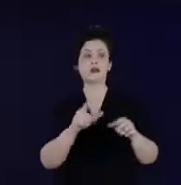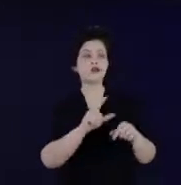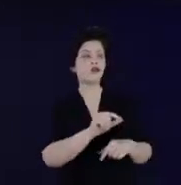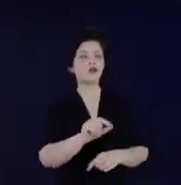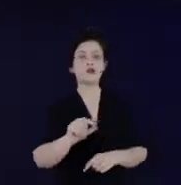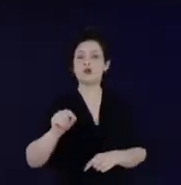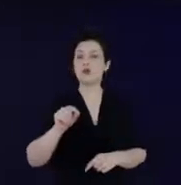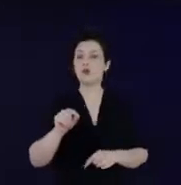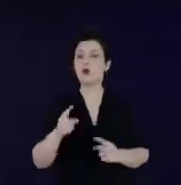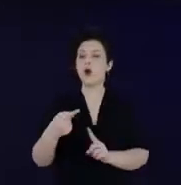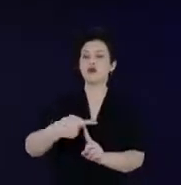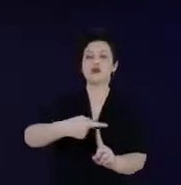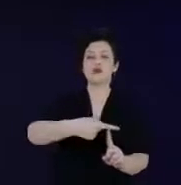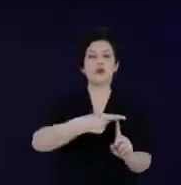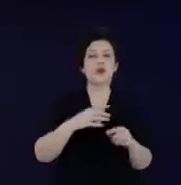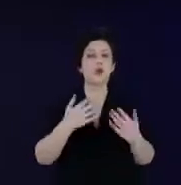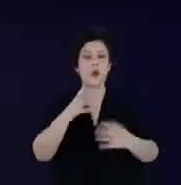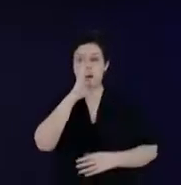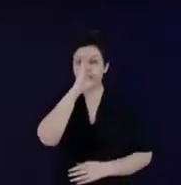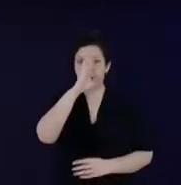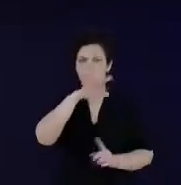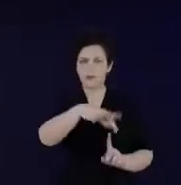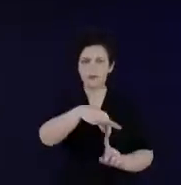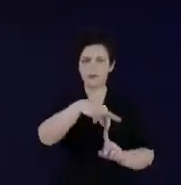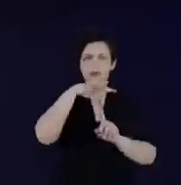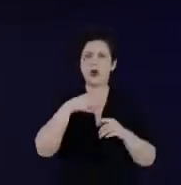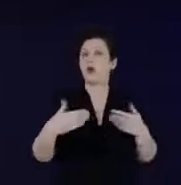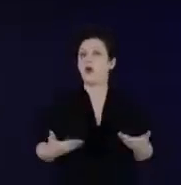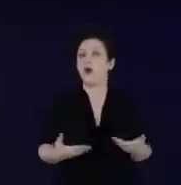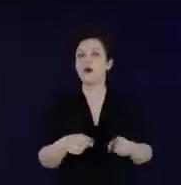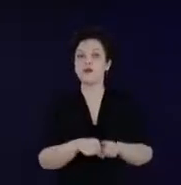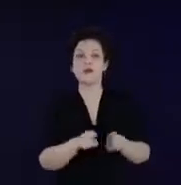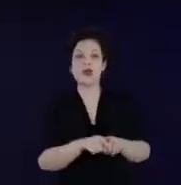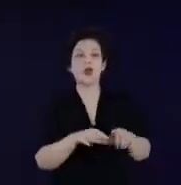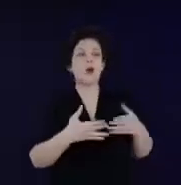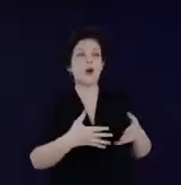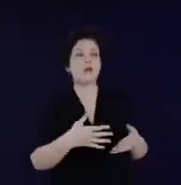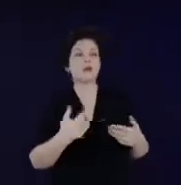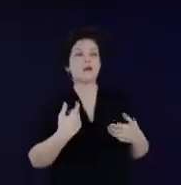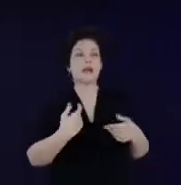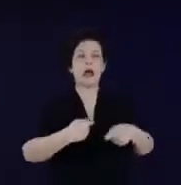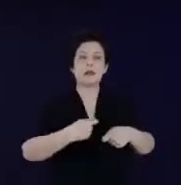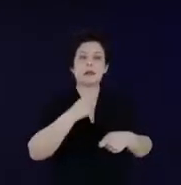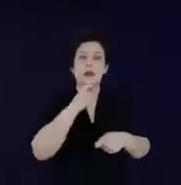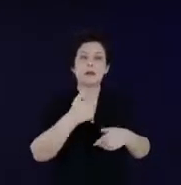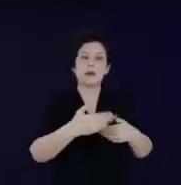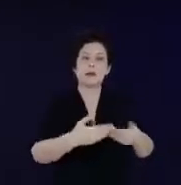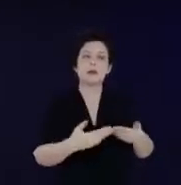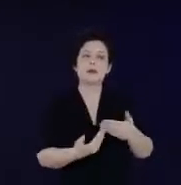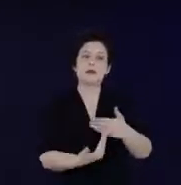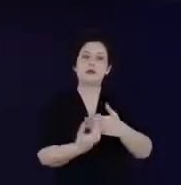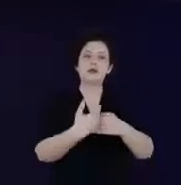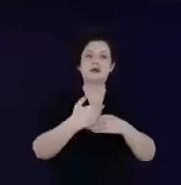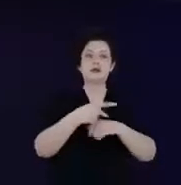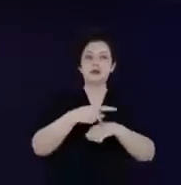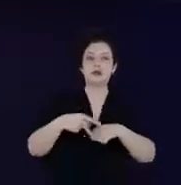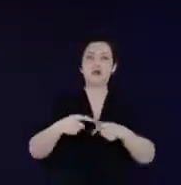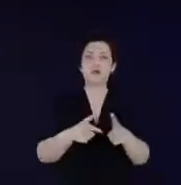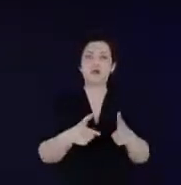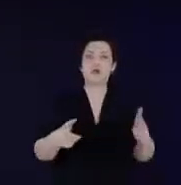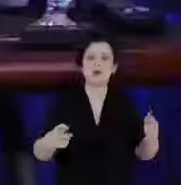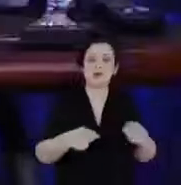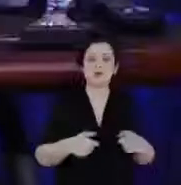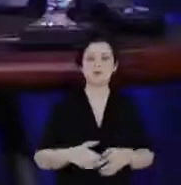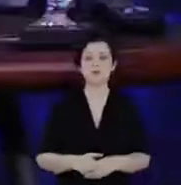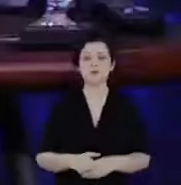delas a gente poderia priorizar ou deveria priorizar? E quais gargalos a gente tem para permitir a entrada das renováveis? Muito bem, Renato.